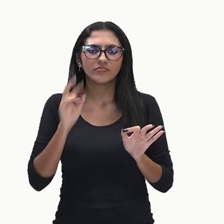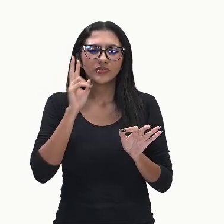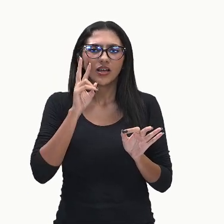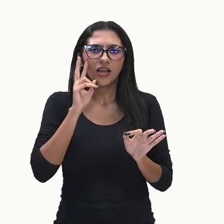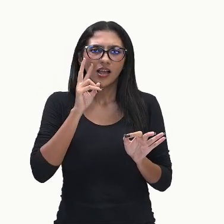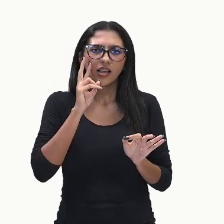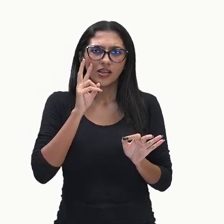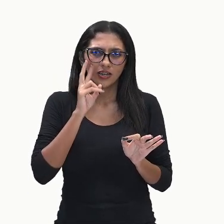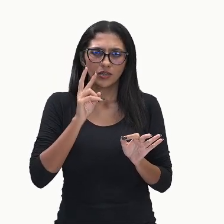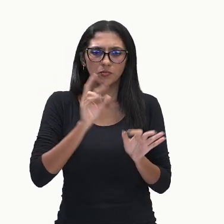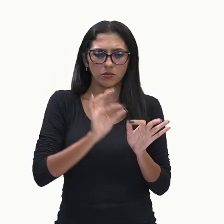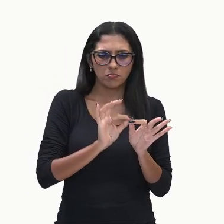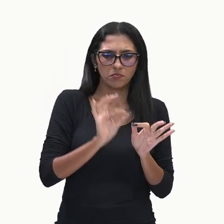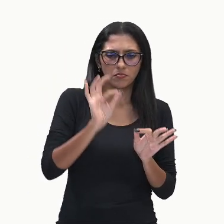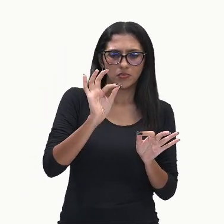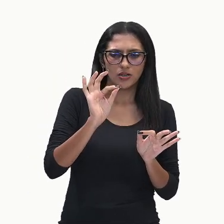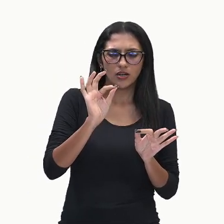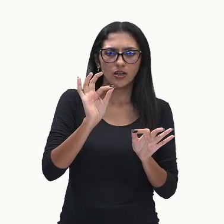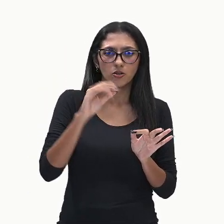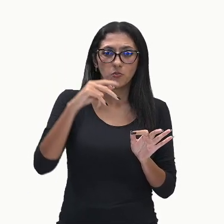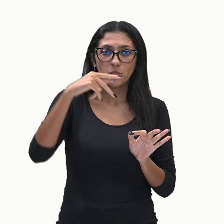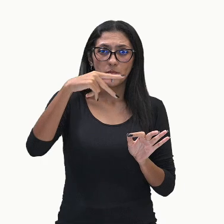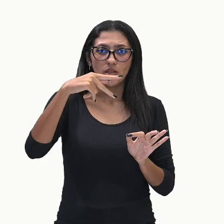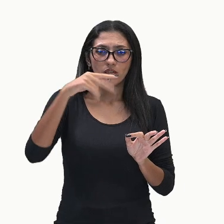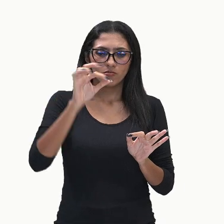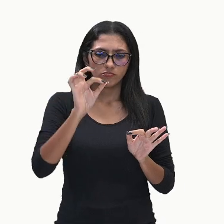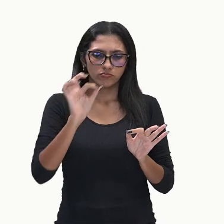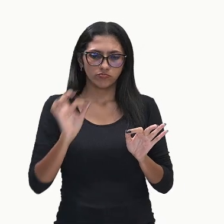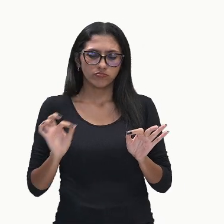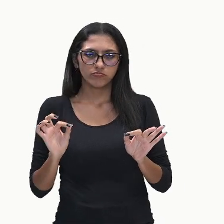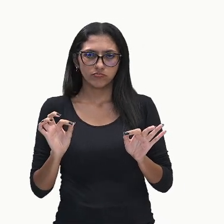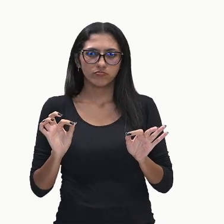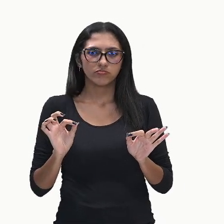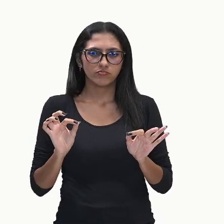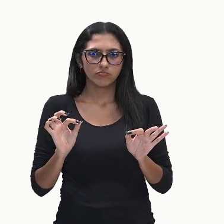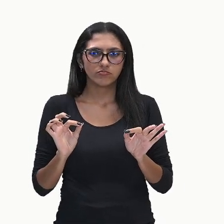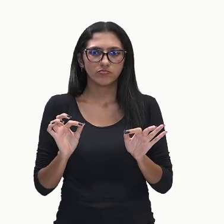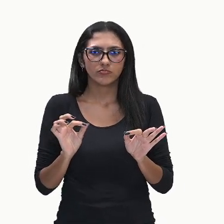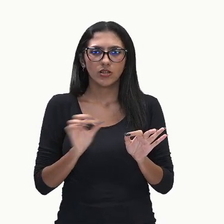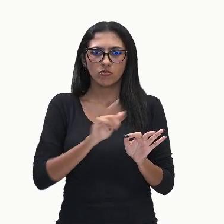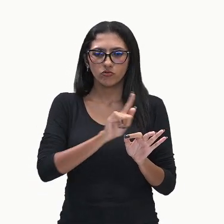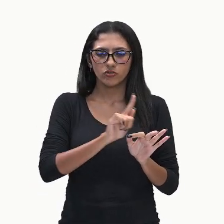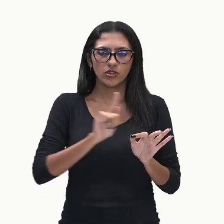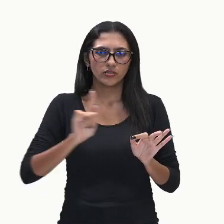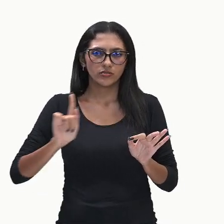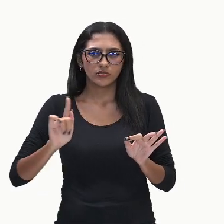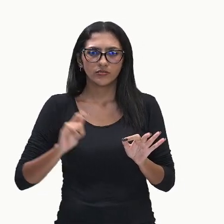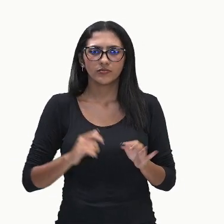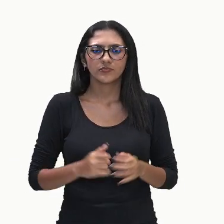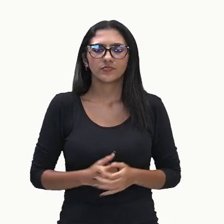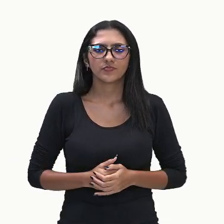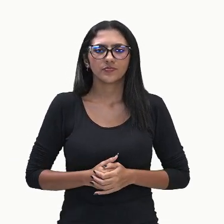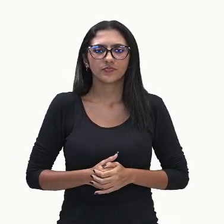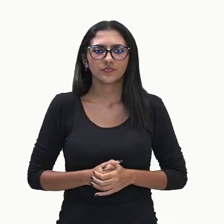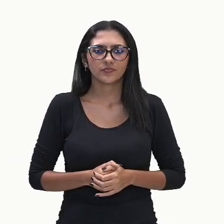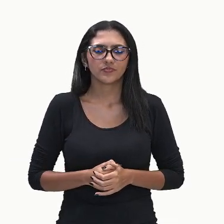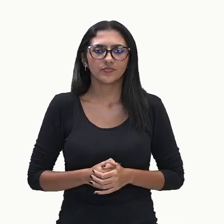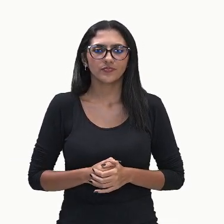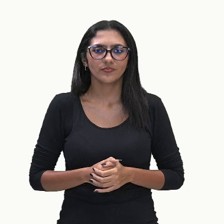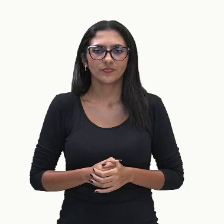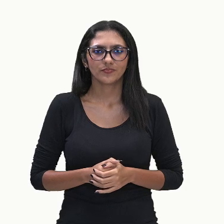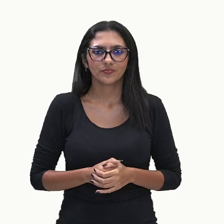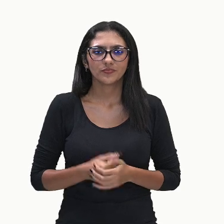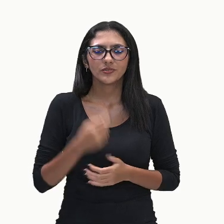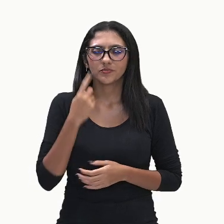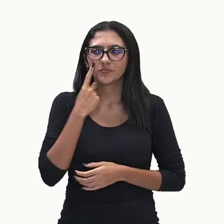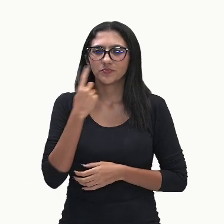a qualquer ponto pertencente à circunferência da nossa base. Então, nós temos aqui, ó,